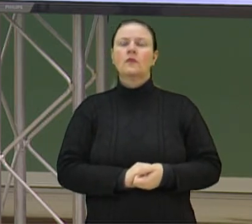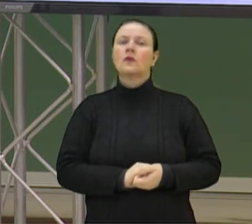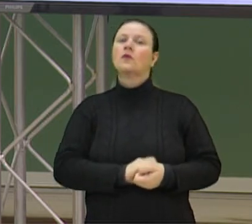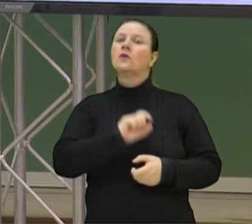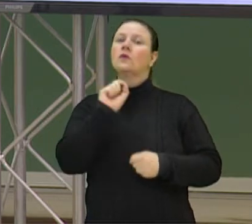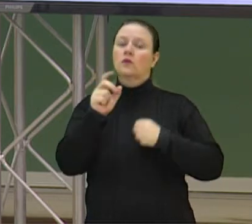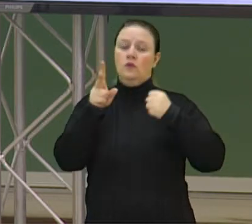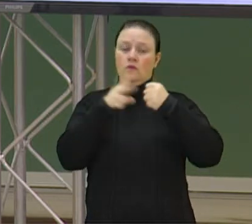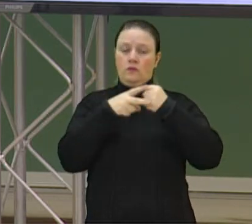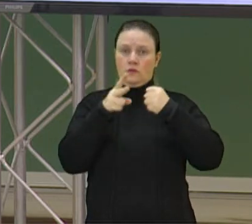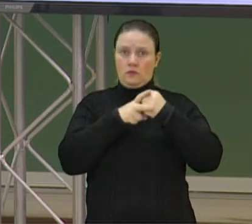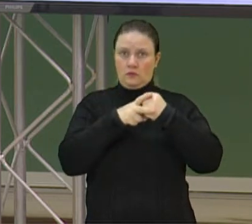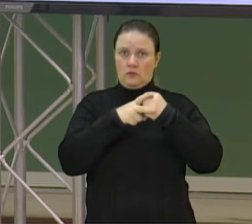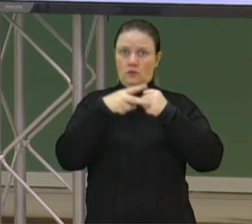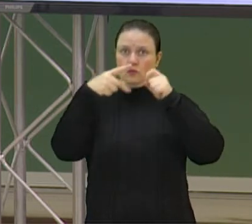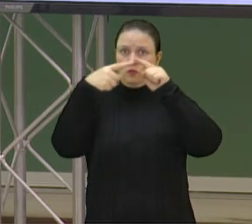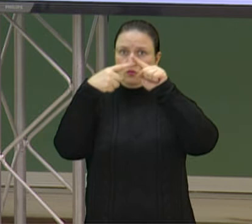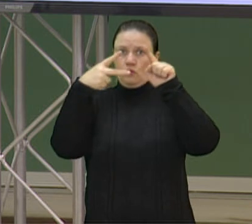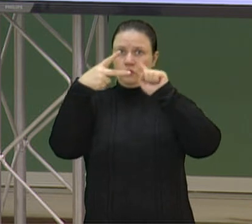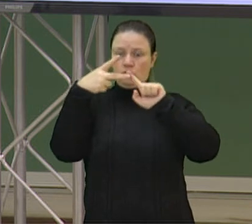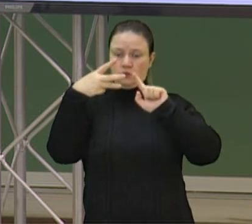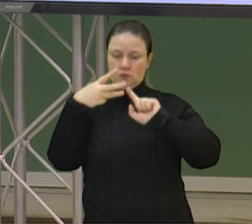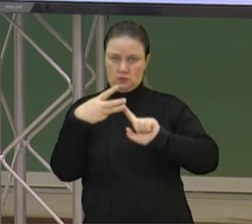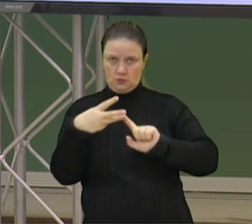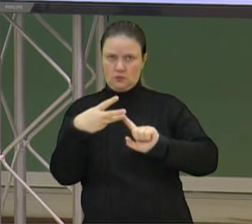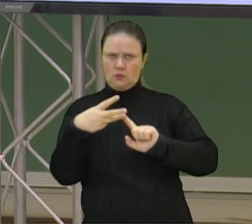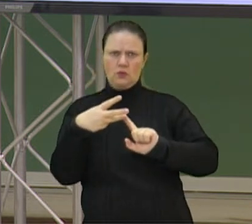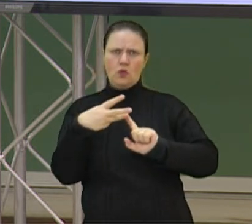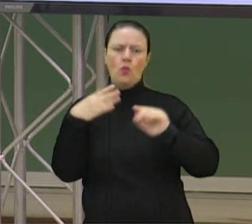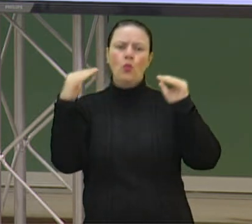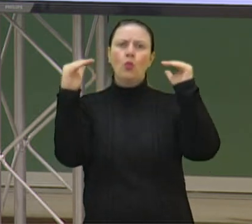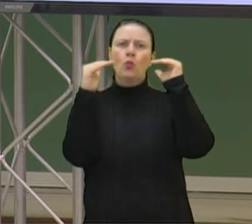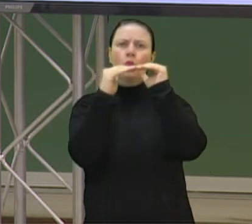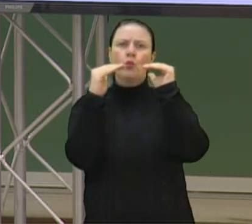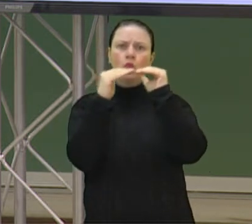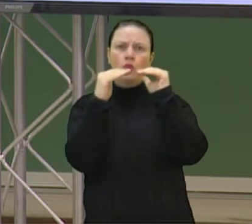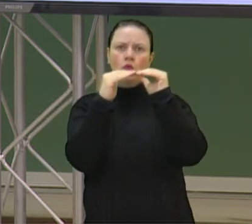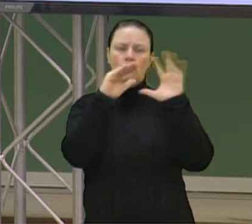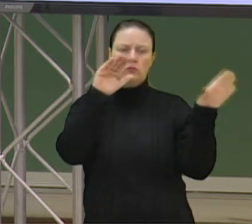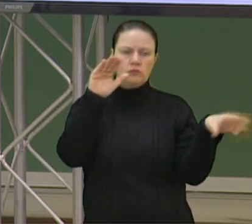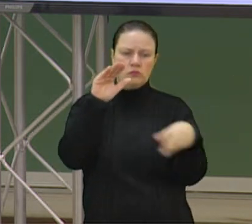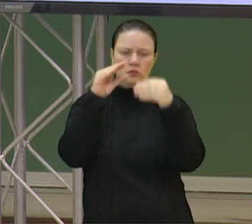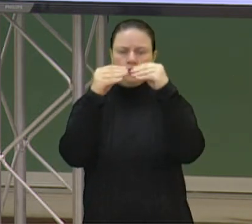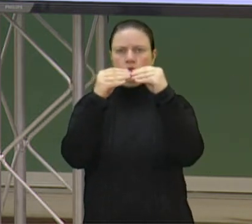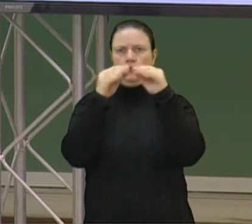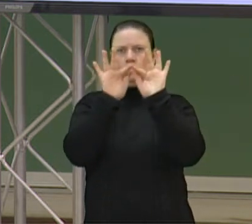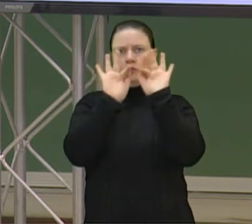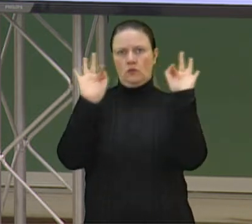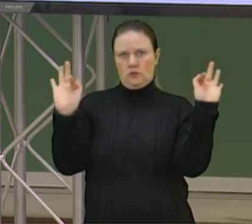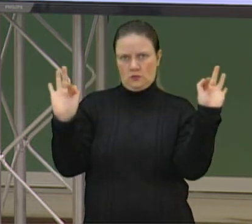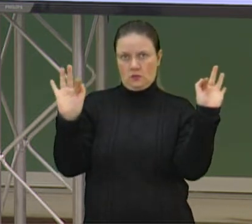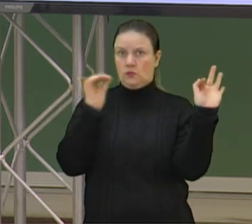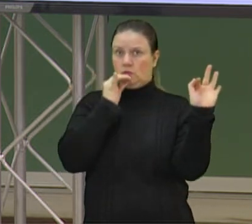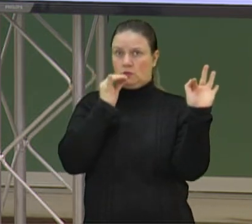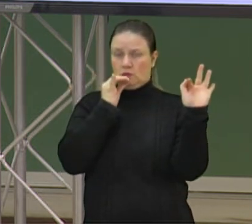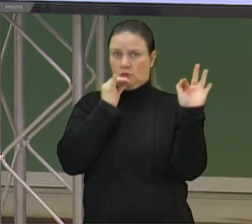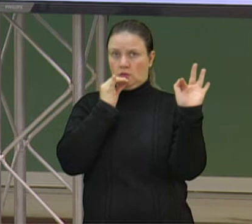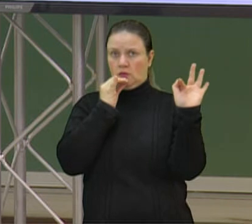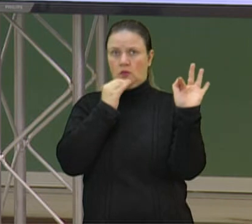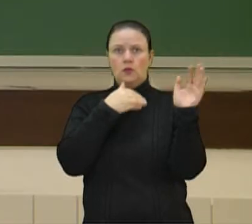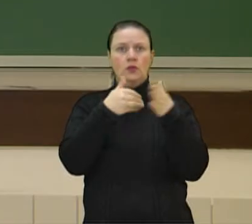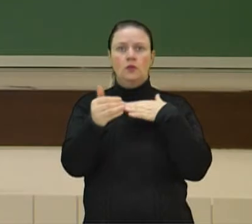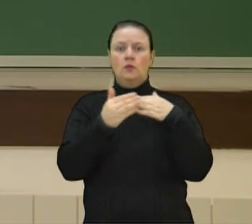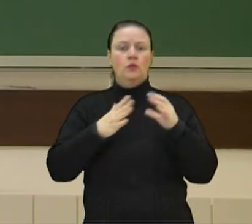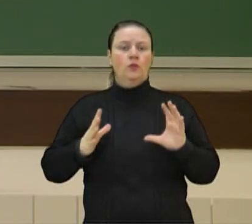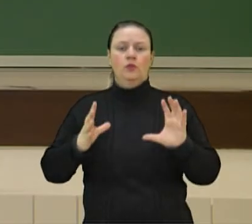então os verbos encanta, agrada e fascina vão concordar com o complemento da frase, né? Então, indiferente de quantas